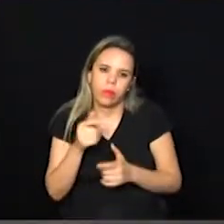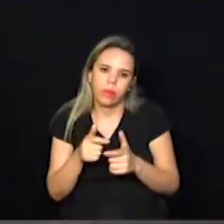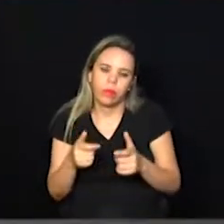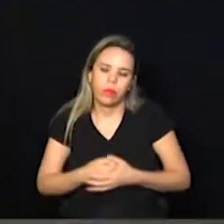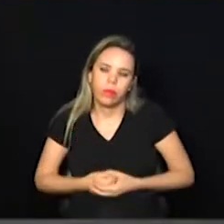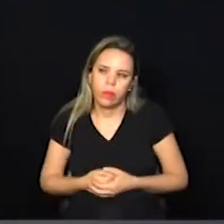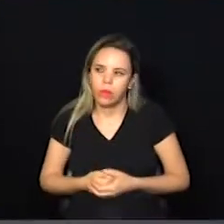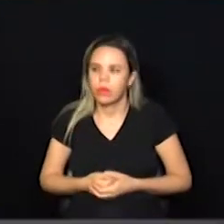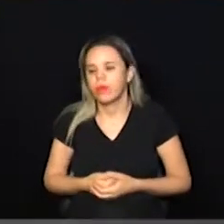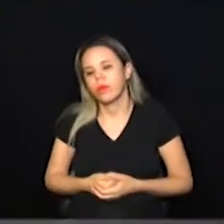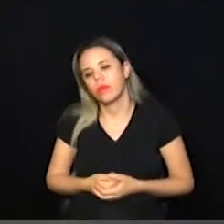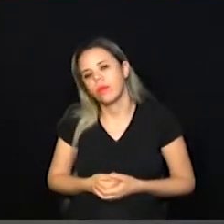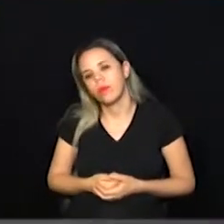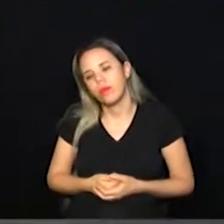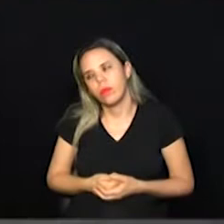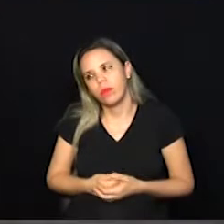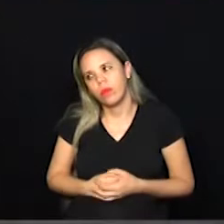ampliação.